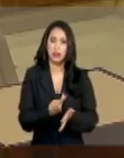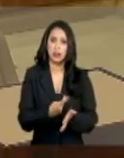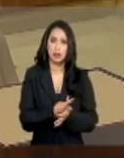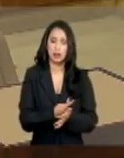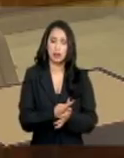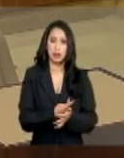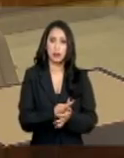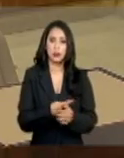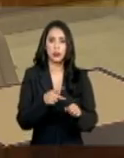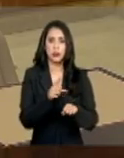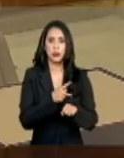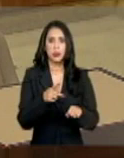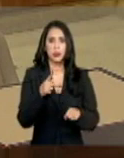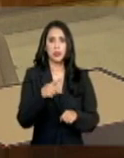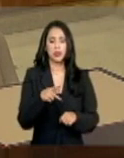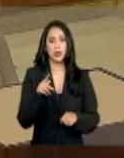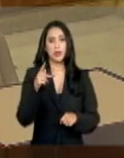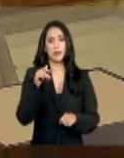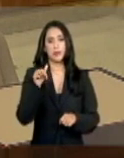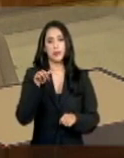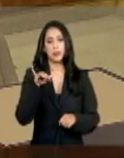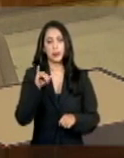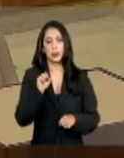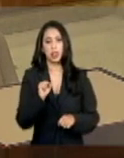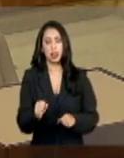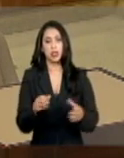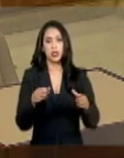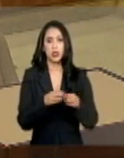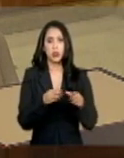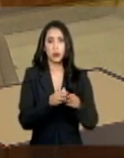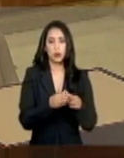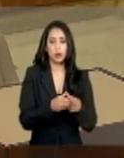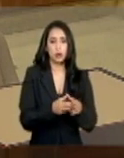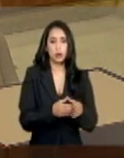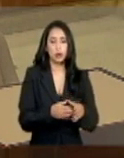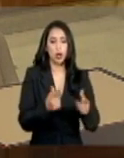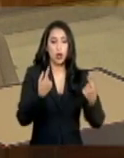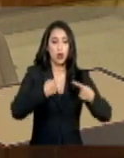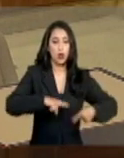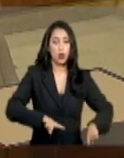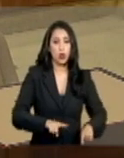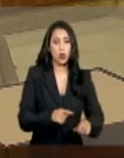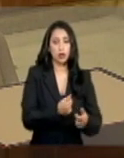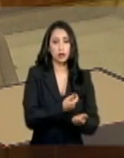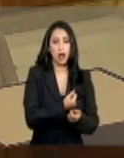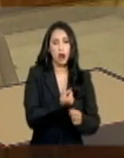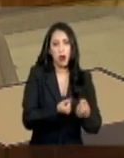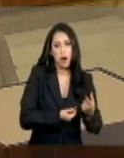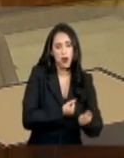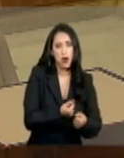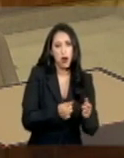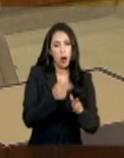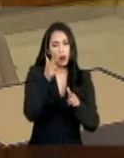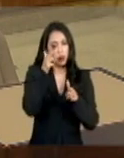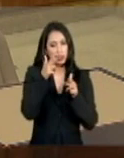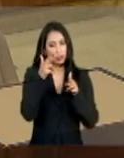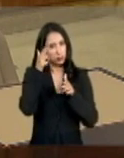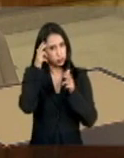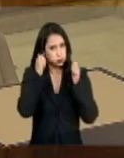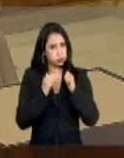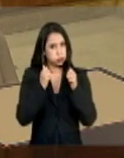essa organização esse grupo de ação financeira internacional contra a lavagem de dinheiro e financiamento do terrorismo caráter intergovernamental